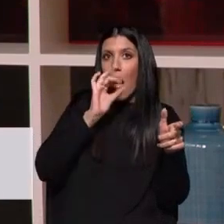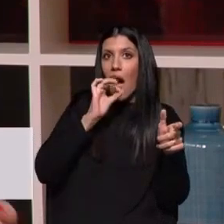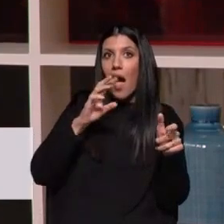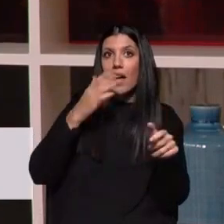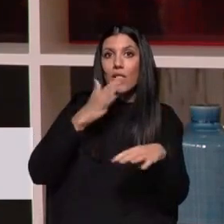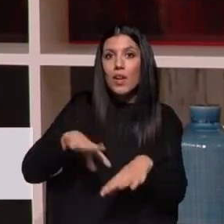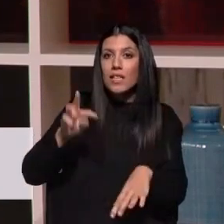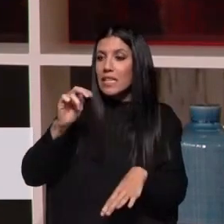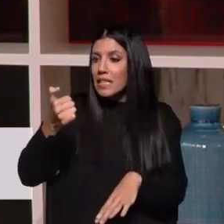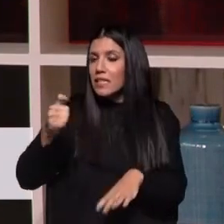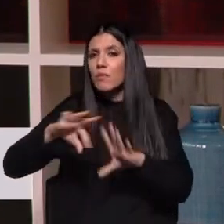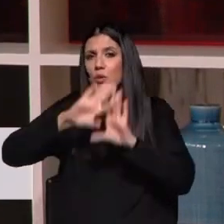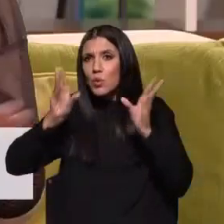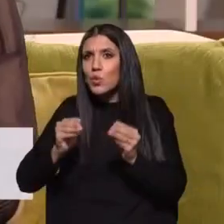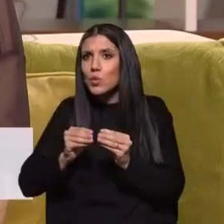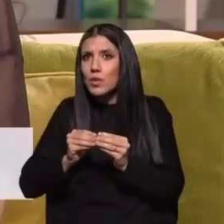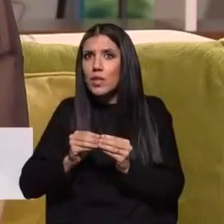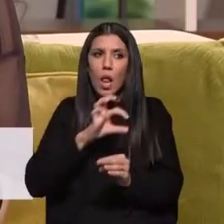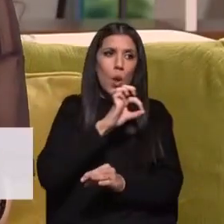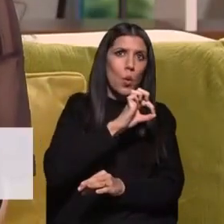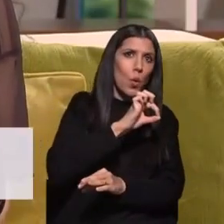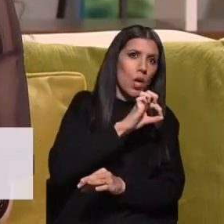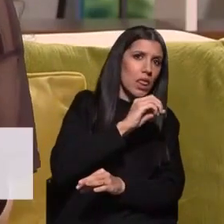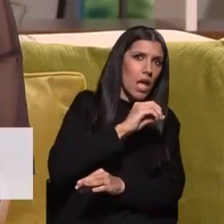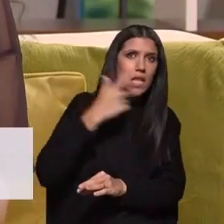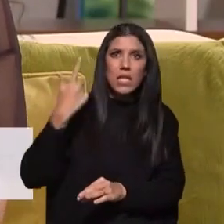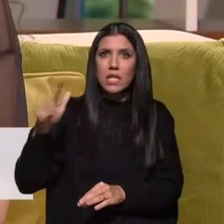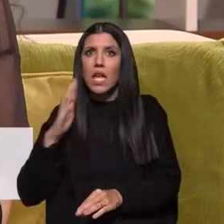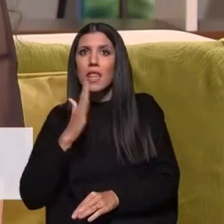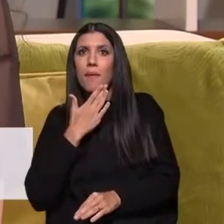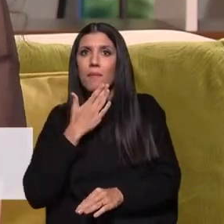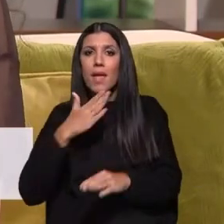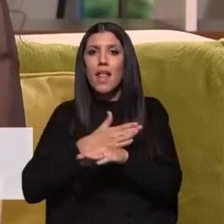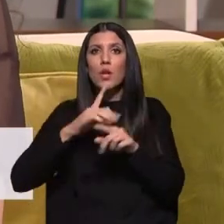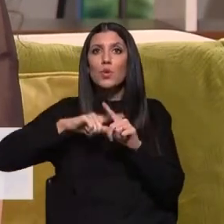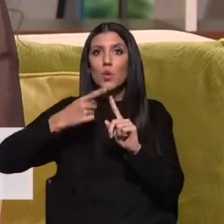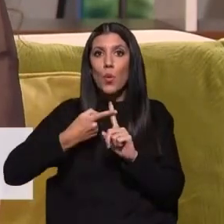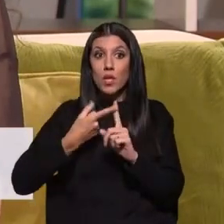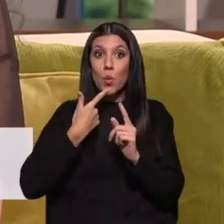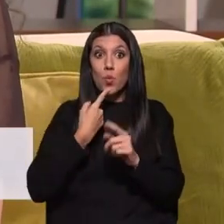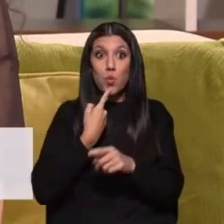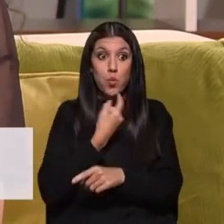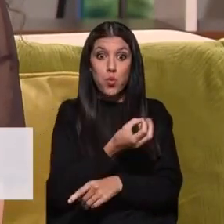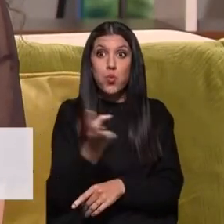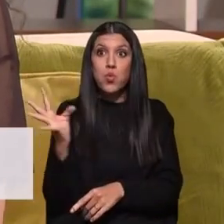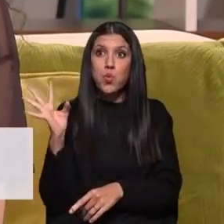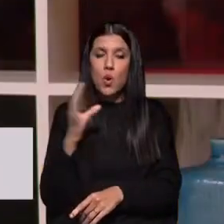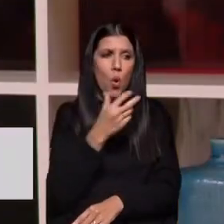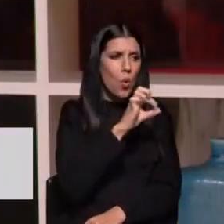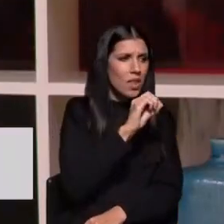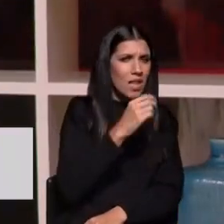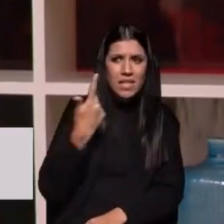mas ao todo são quantos? São entre 80 e 100, dependendo da altura do ano. Portanto, puxa, são muitos, sim. 80 e 100